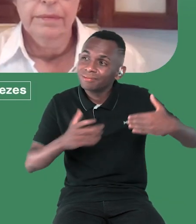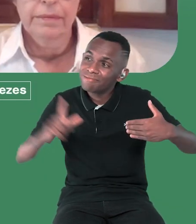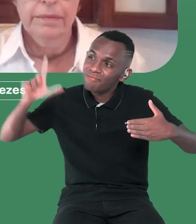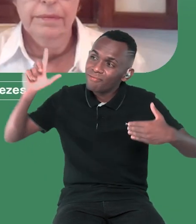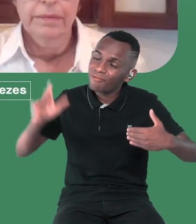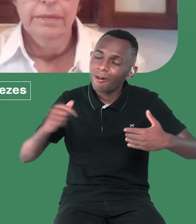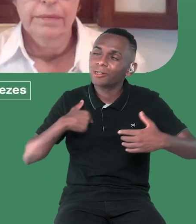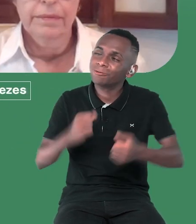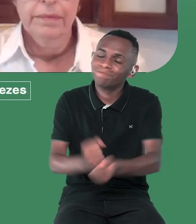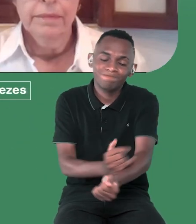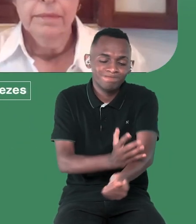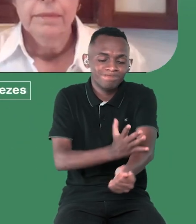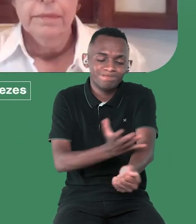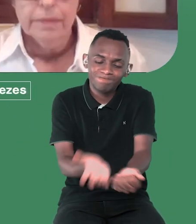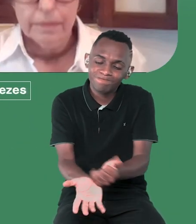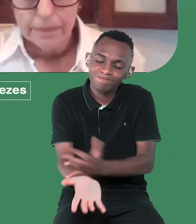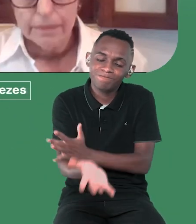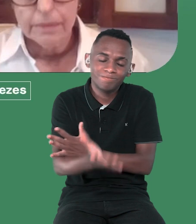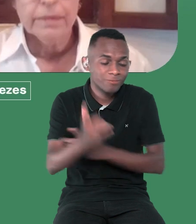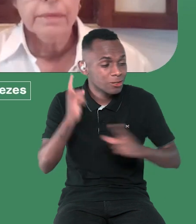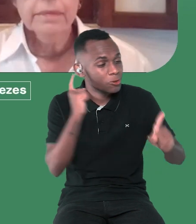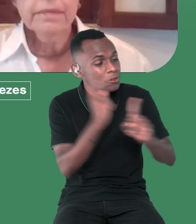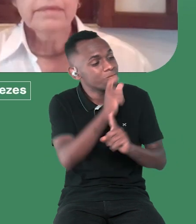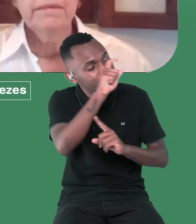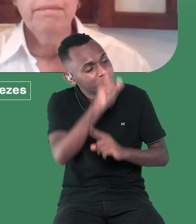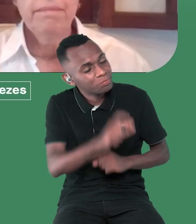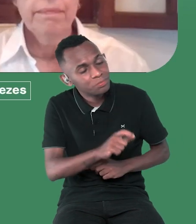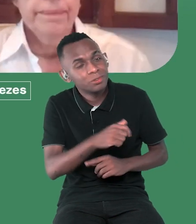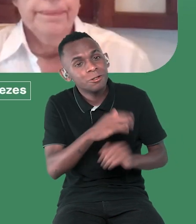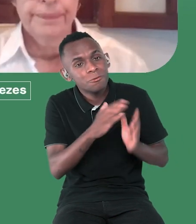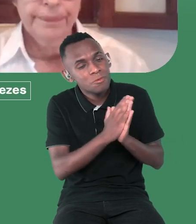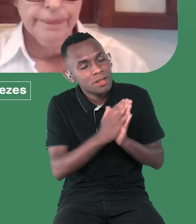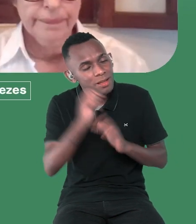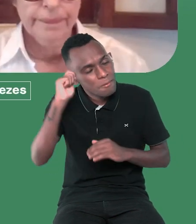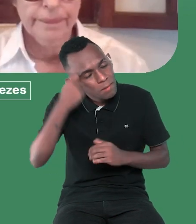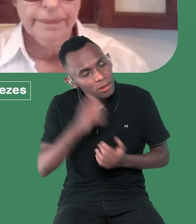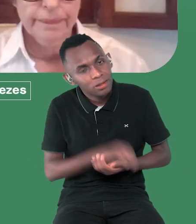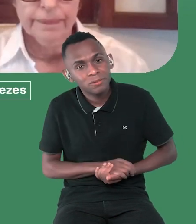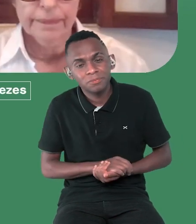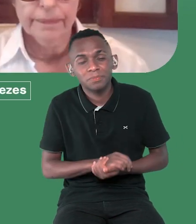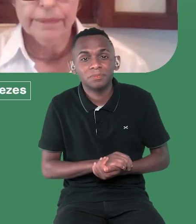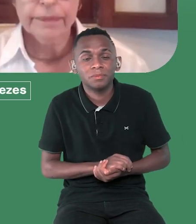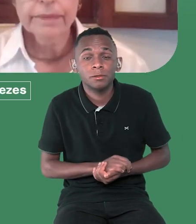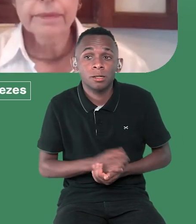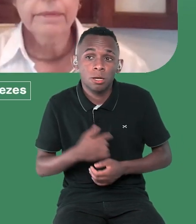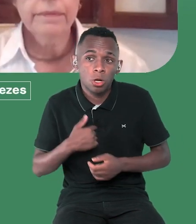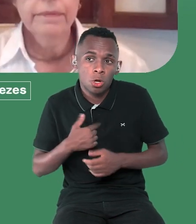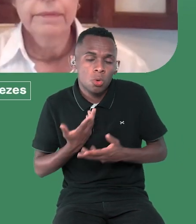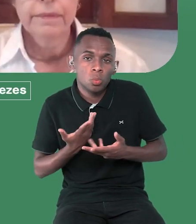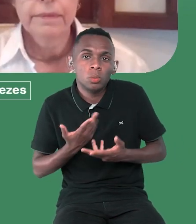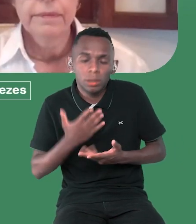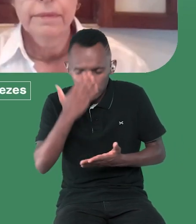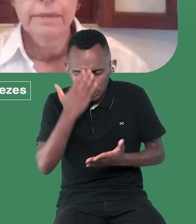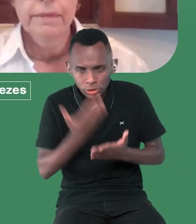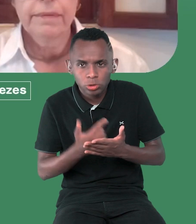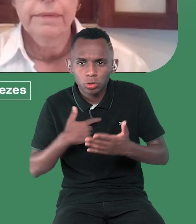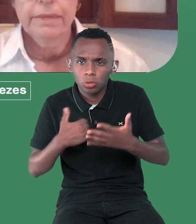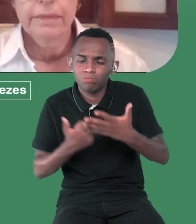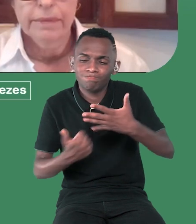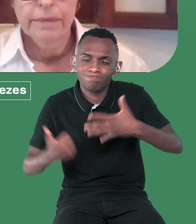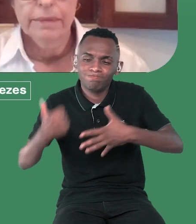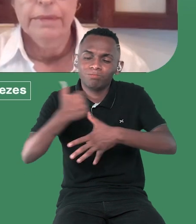me emocionei de me encontrar com essa personagem. Então, eu posso dizer que eu fui uma privilegiada nesse